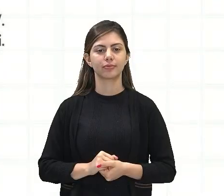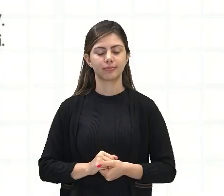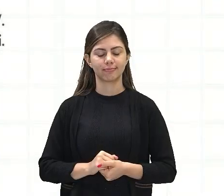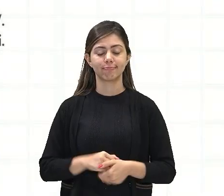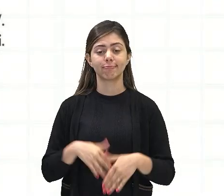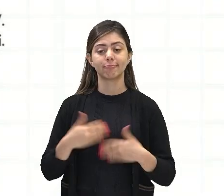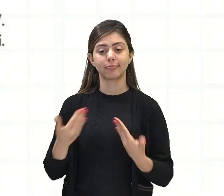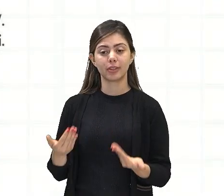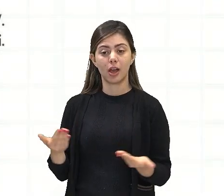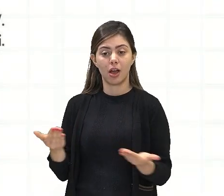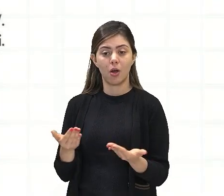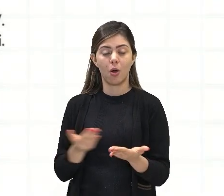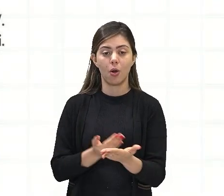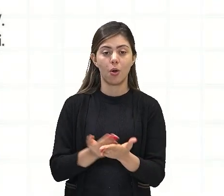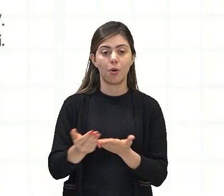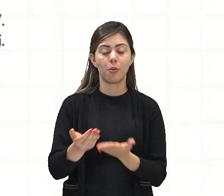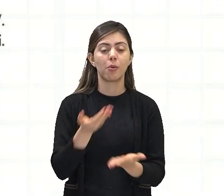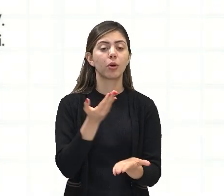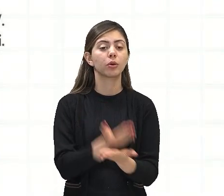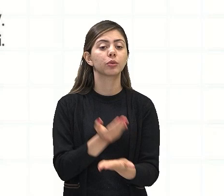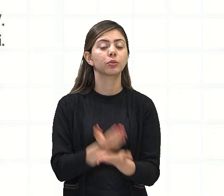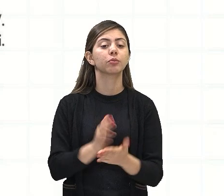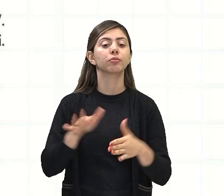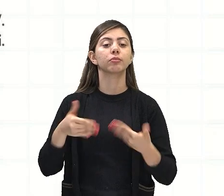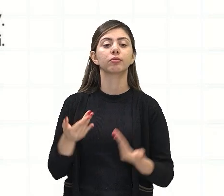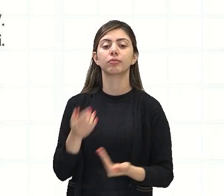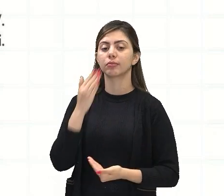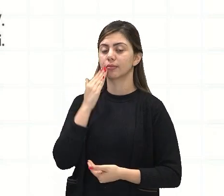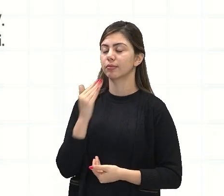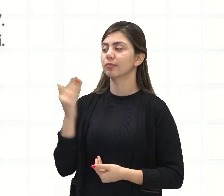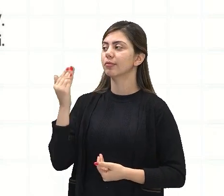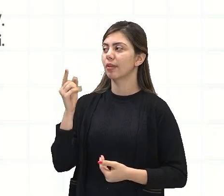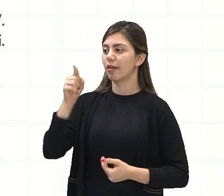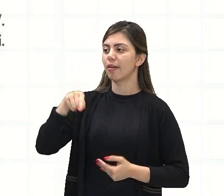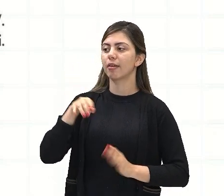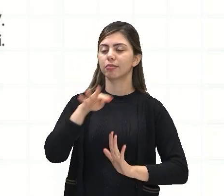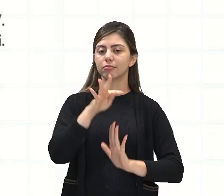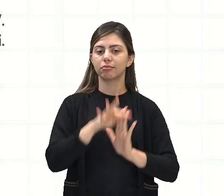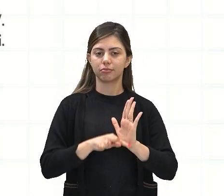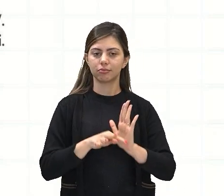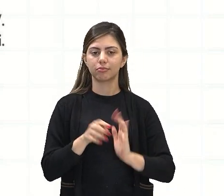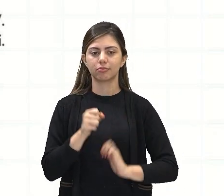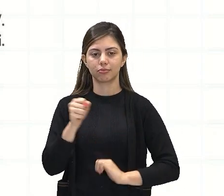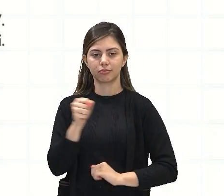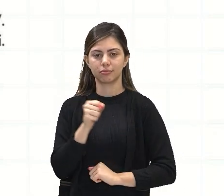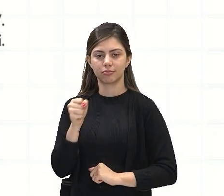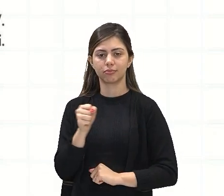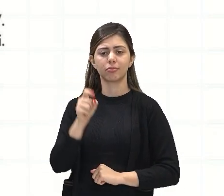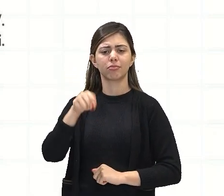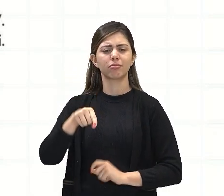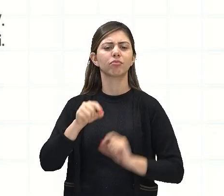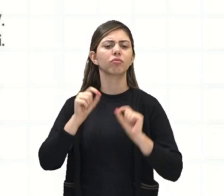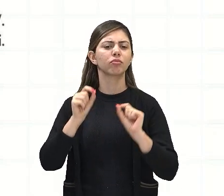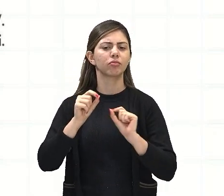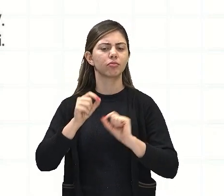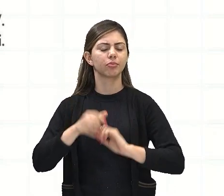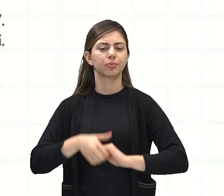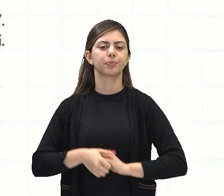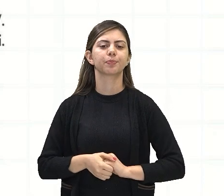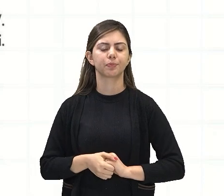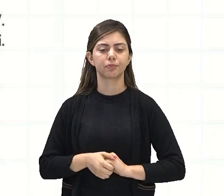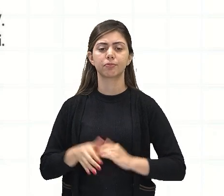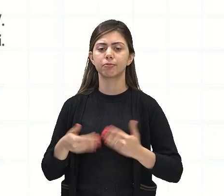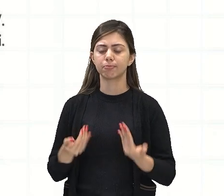Vamos começar estudando sobre o texto jornalístico. Então, o texto jornalístico é